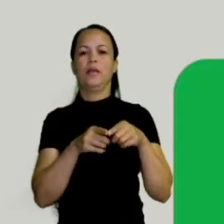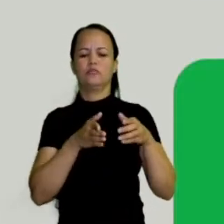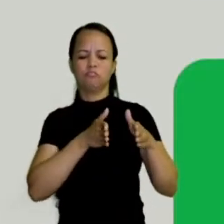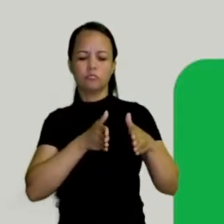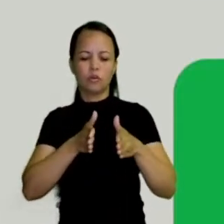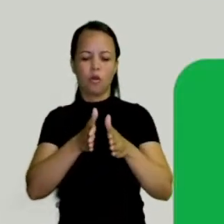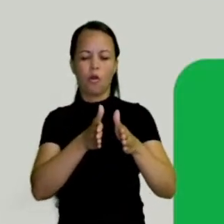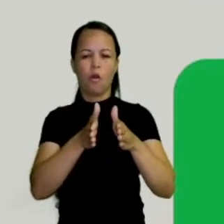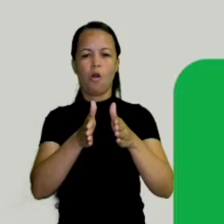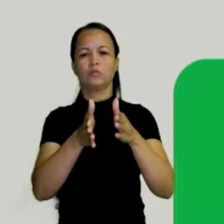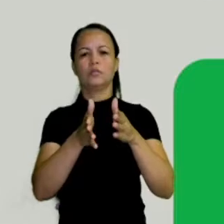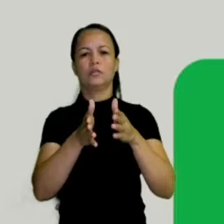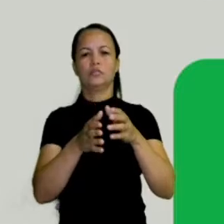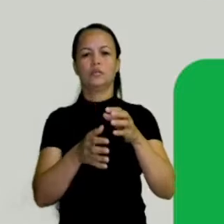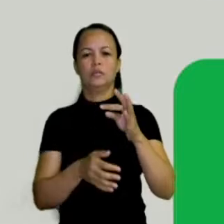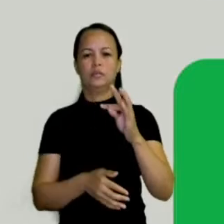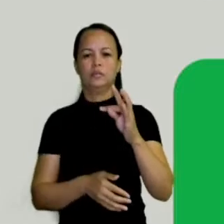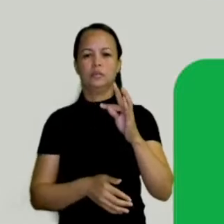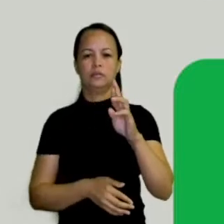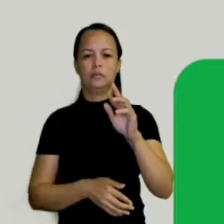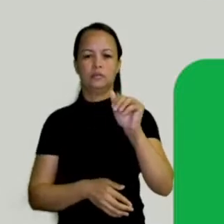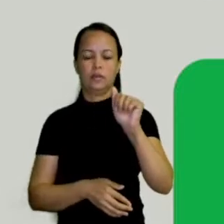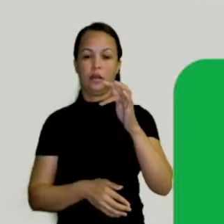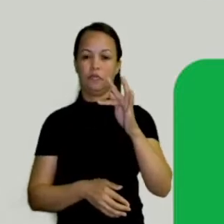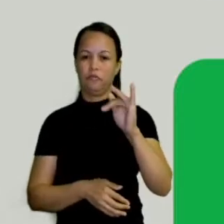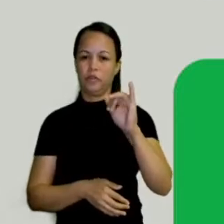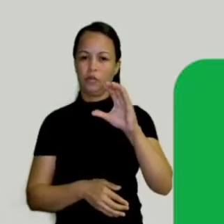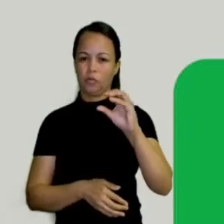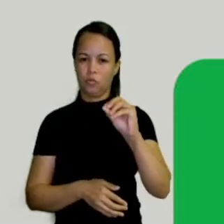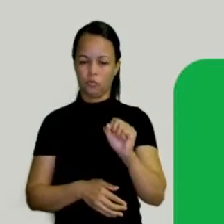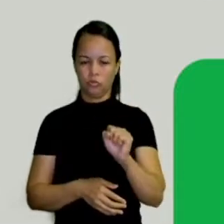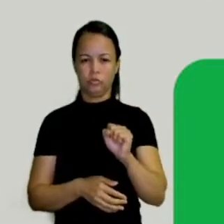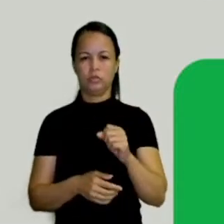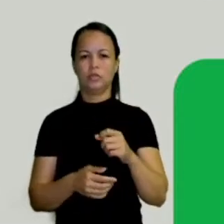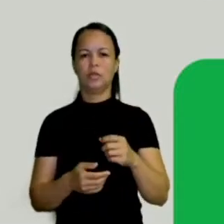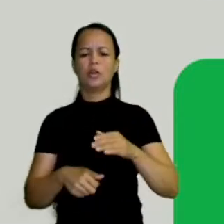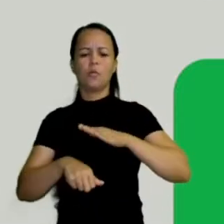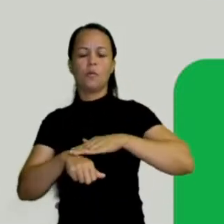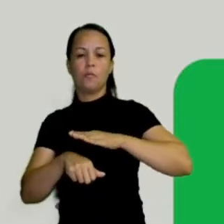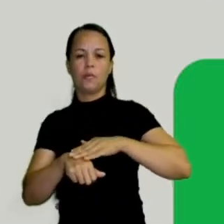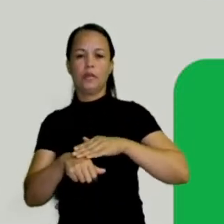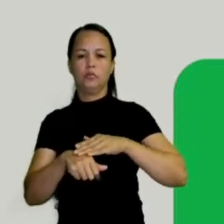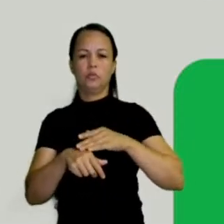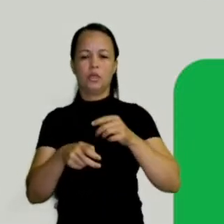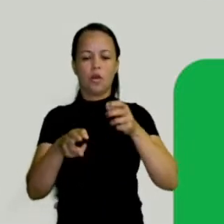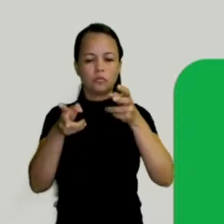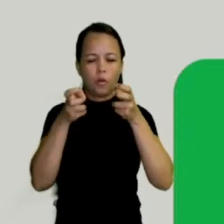tráfego. Então, a partir do momento aqui, ó, que a gente analisa